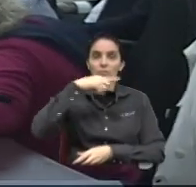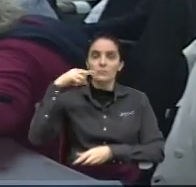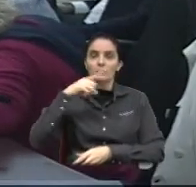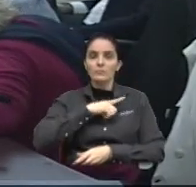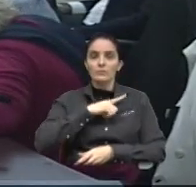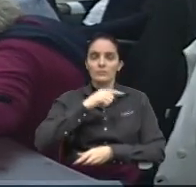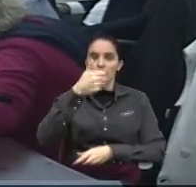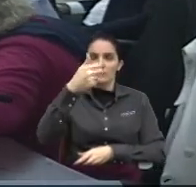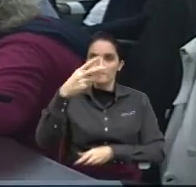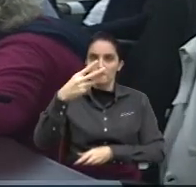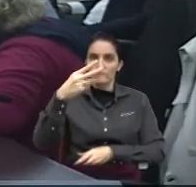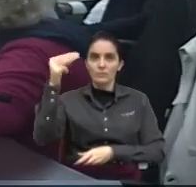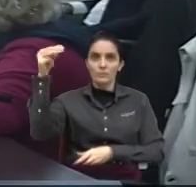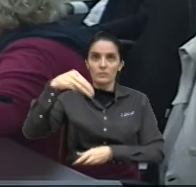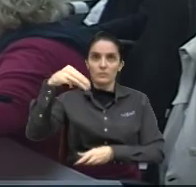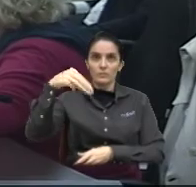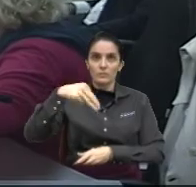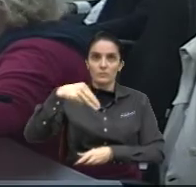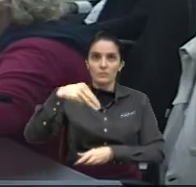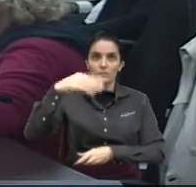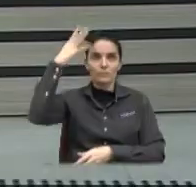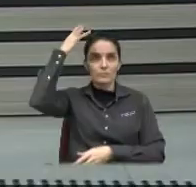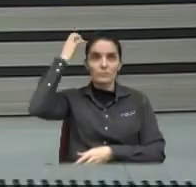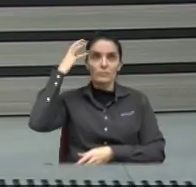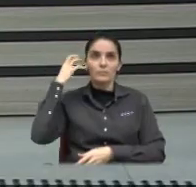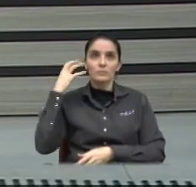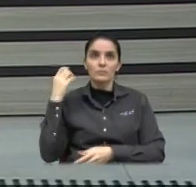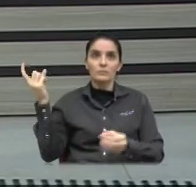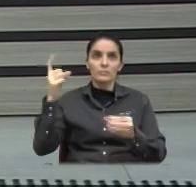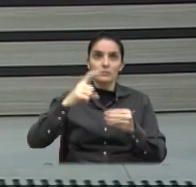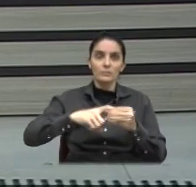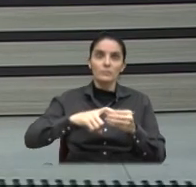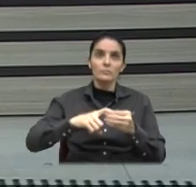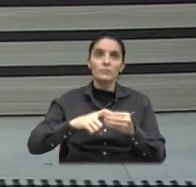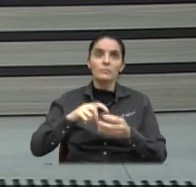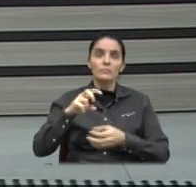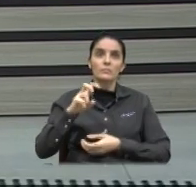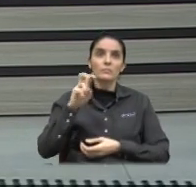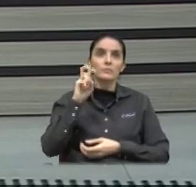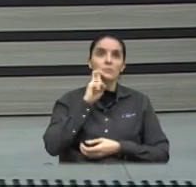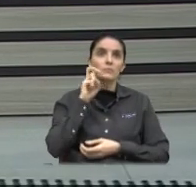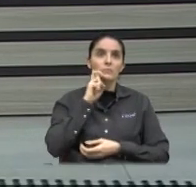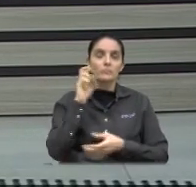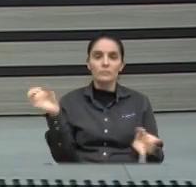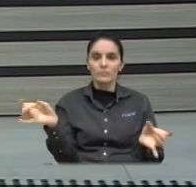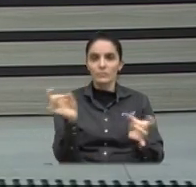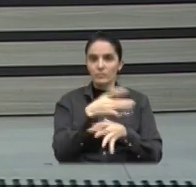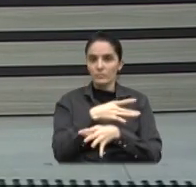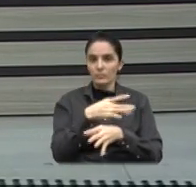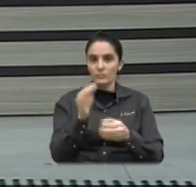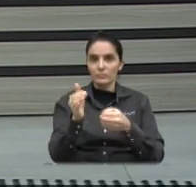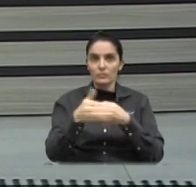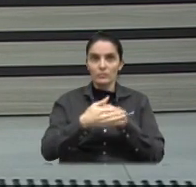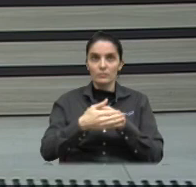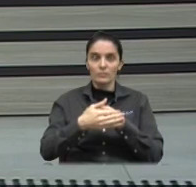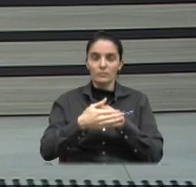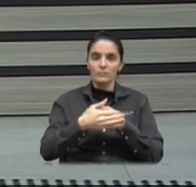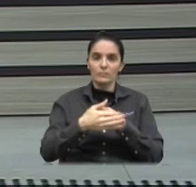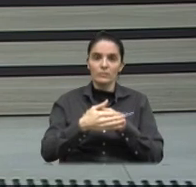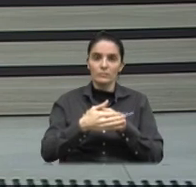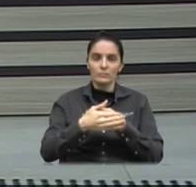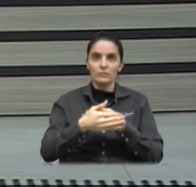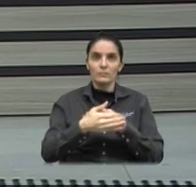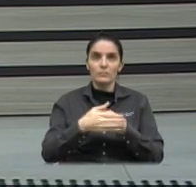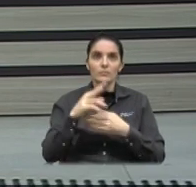minutos para falar que esse elo roubo ea gente volta amorim flamengo está encerrada a sessão desta